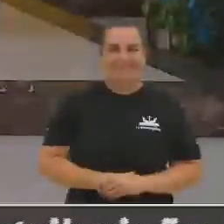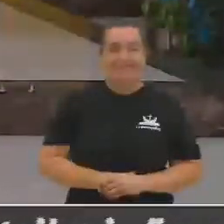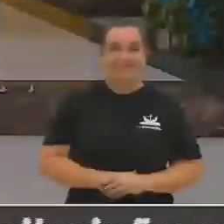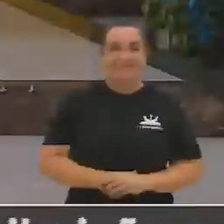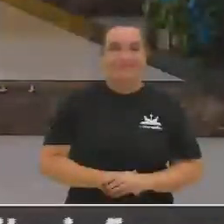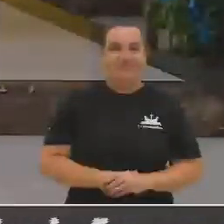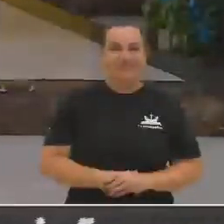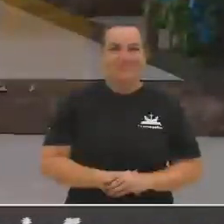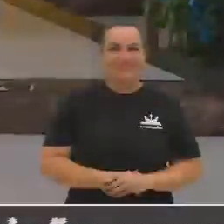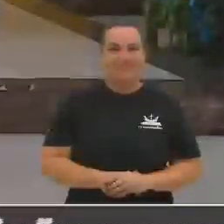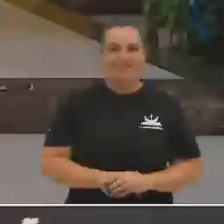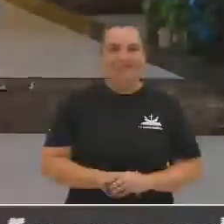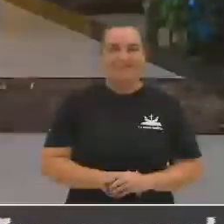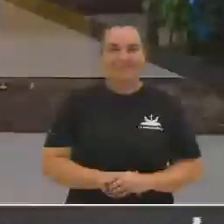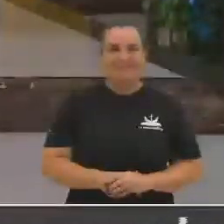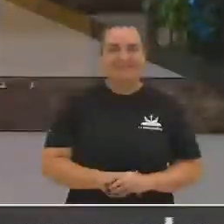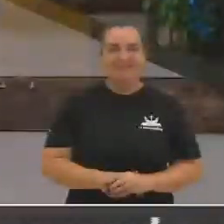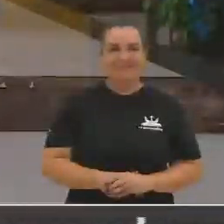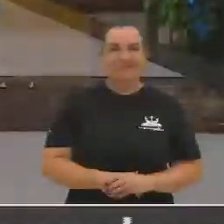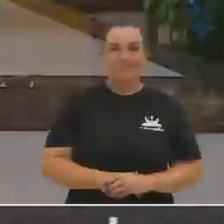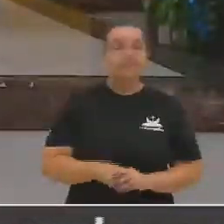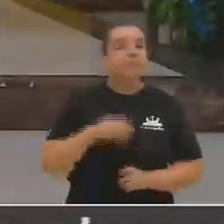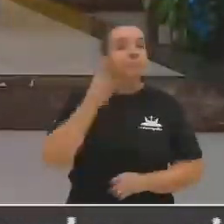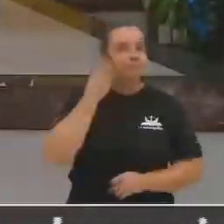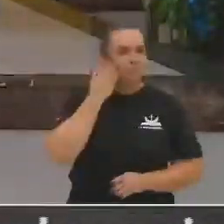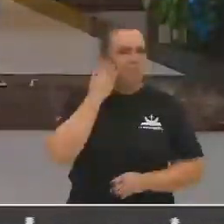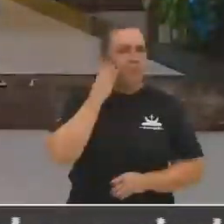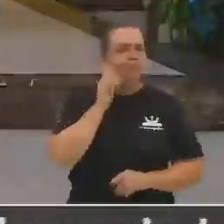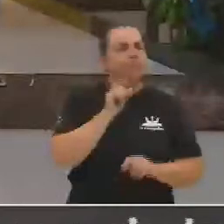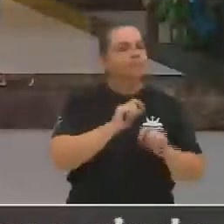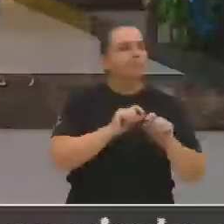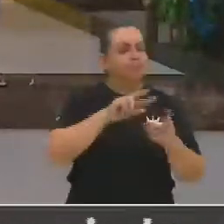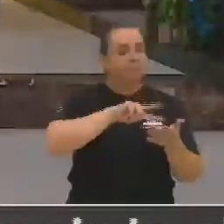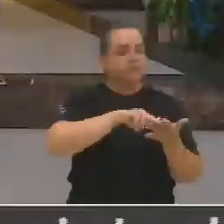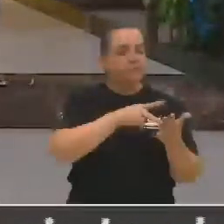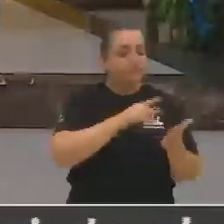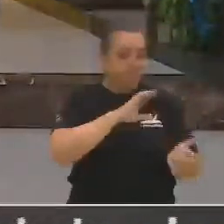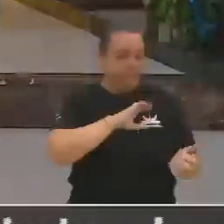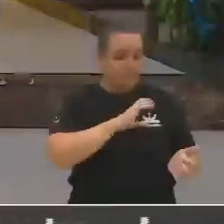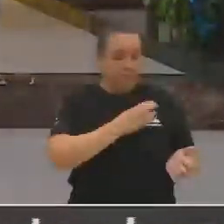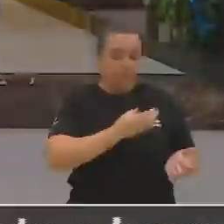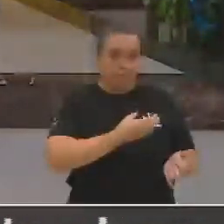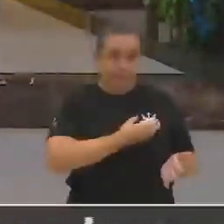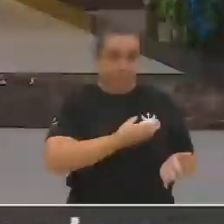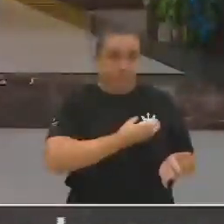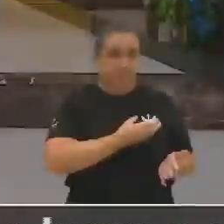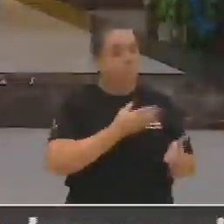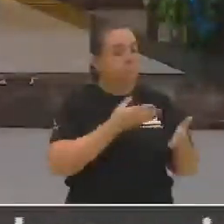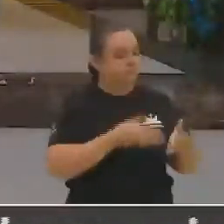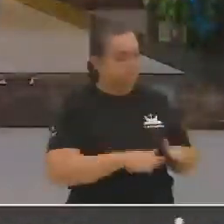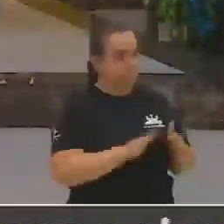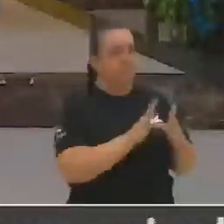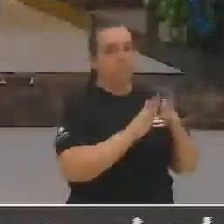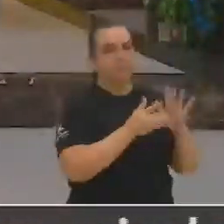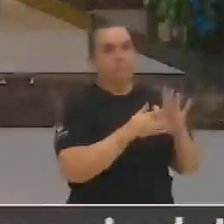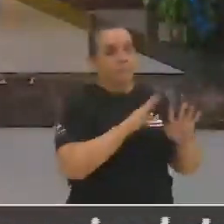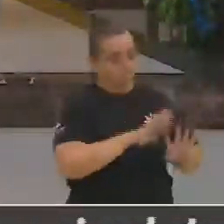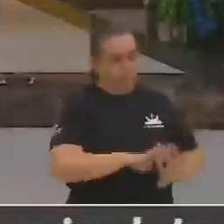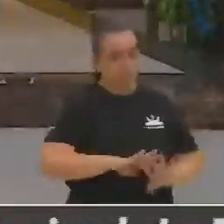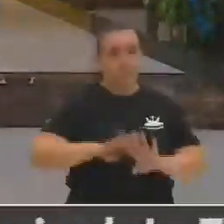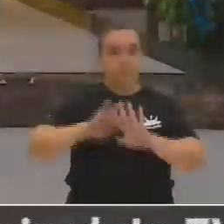Sabe? Sabe o que é se converter para o Natal, gente? Sabe o que é se confessar para o